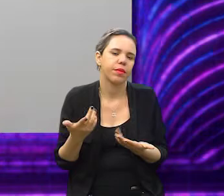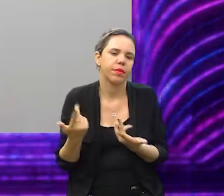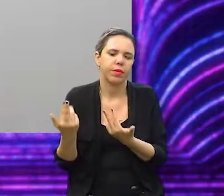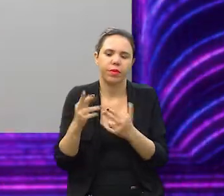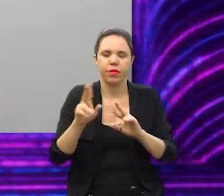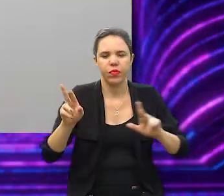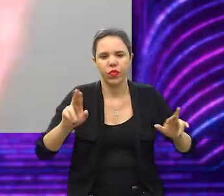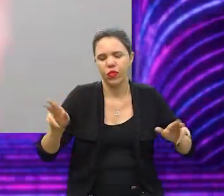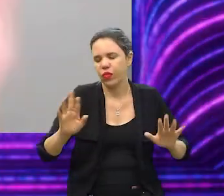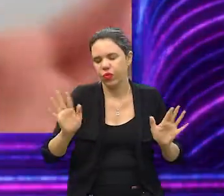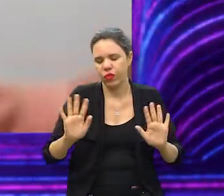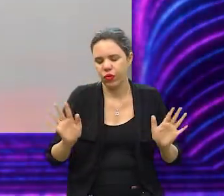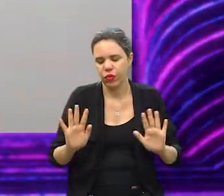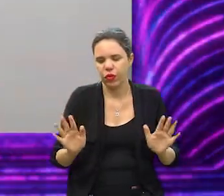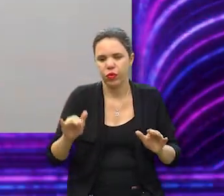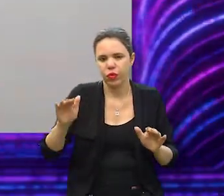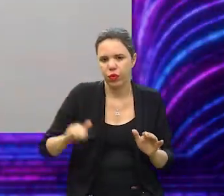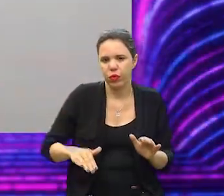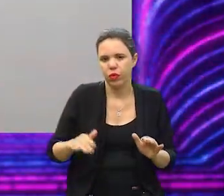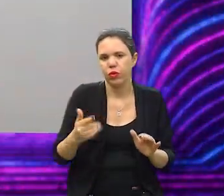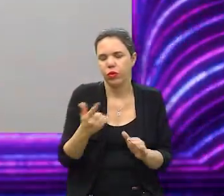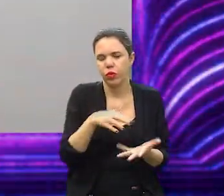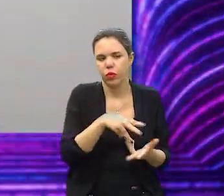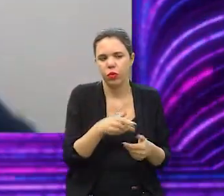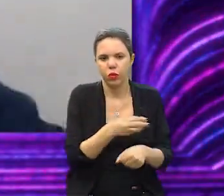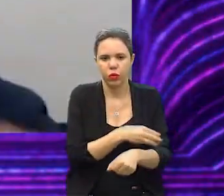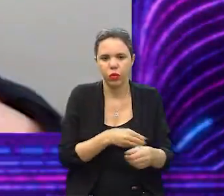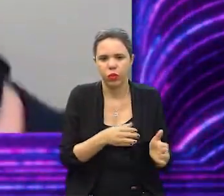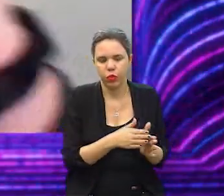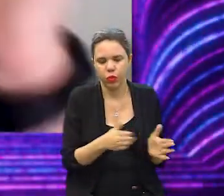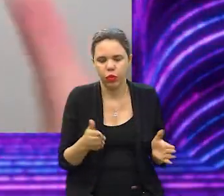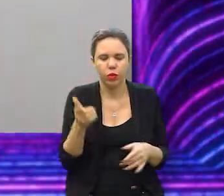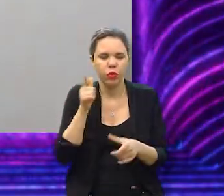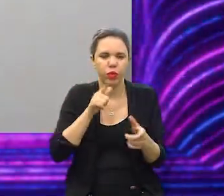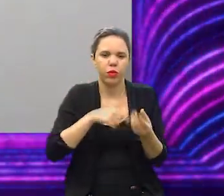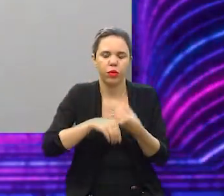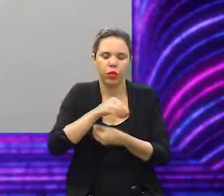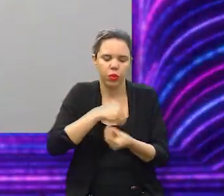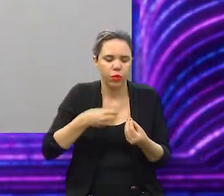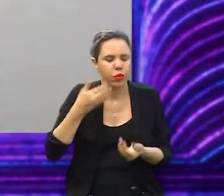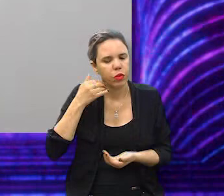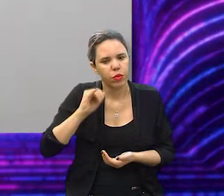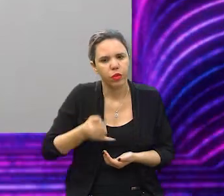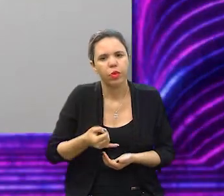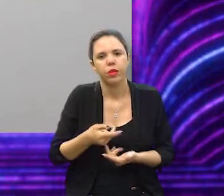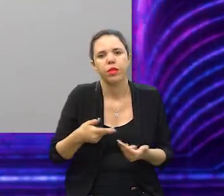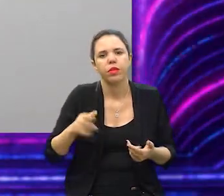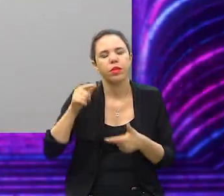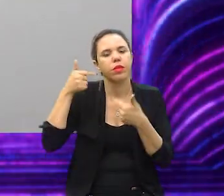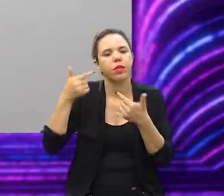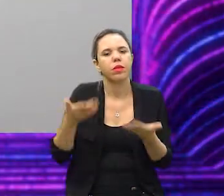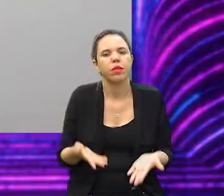elfo, anão, pequenino, que é mais do universo medieval, então a gente está conseguindo explorar aí esses